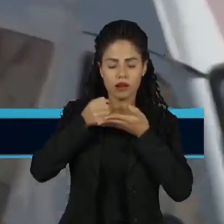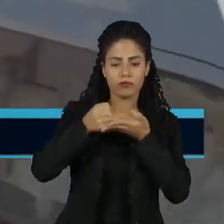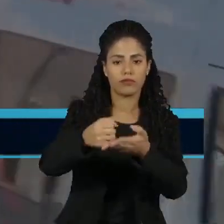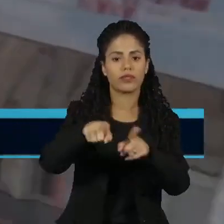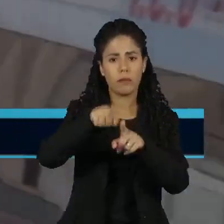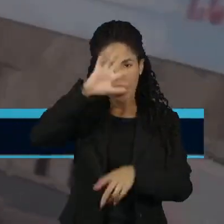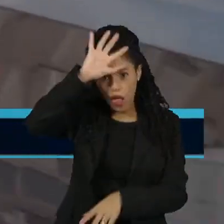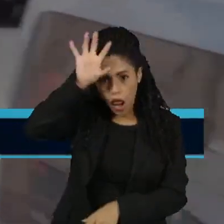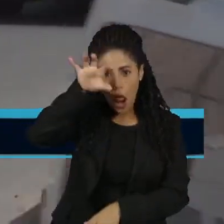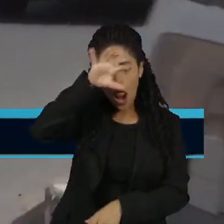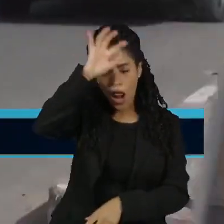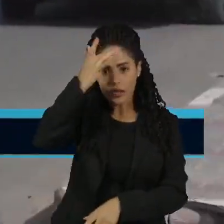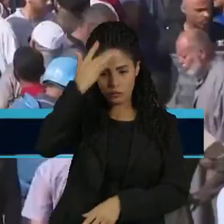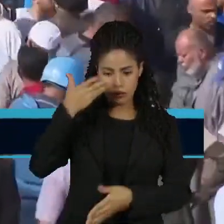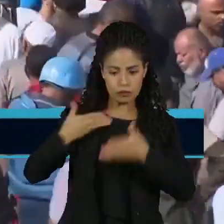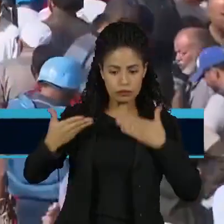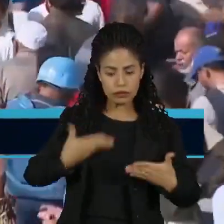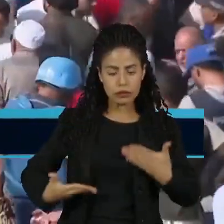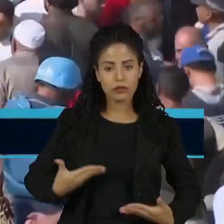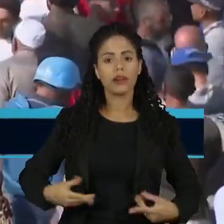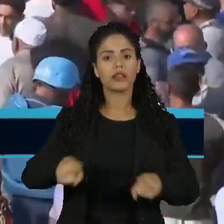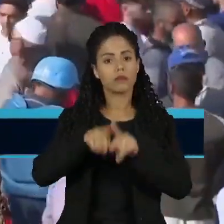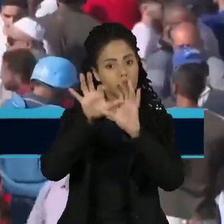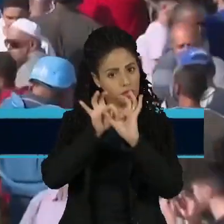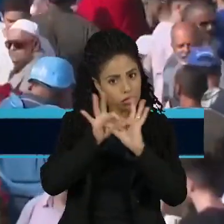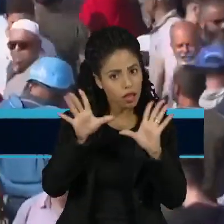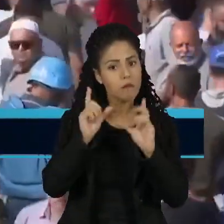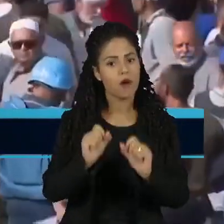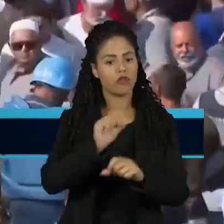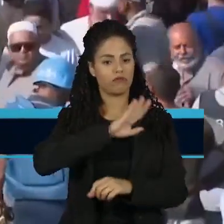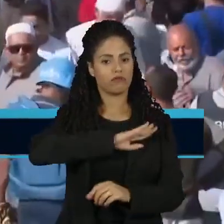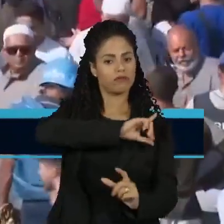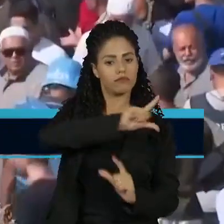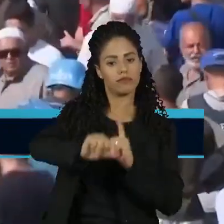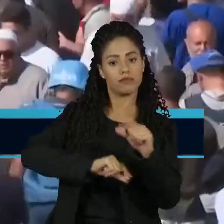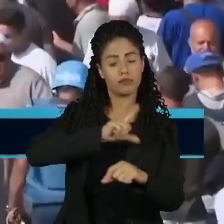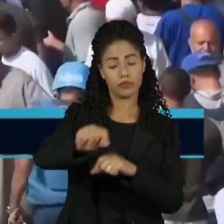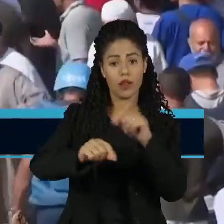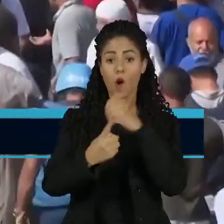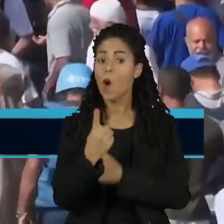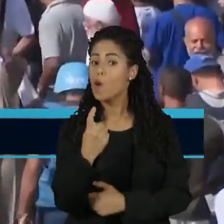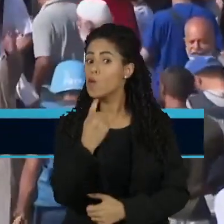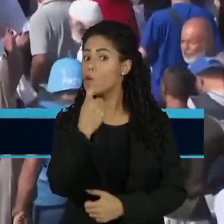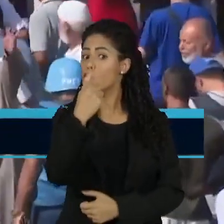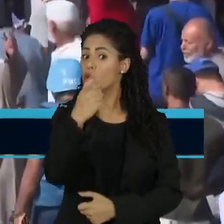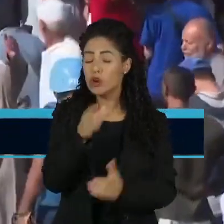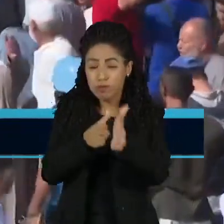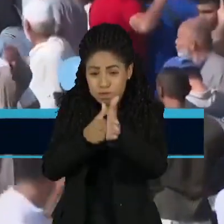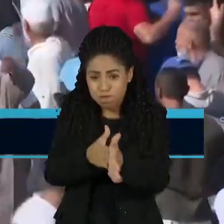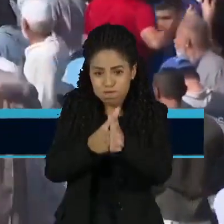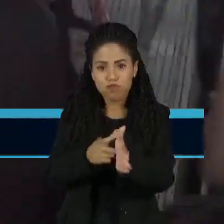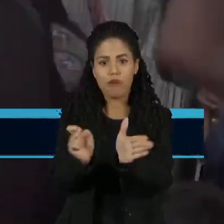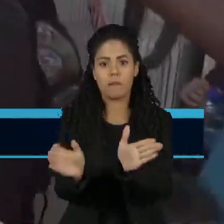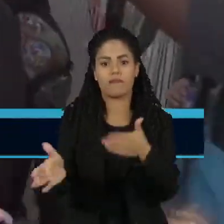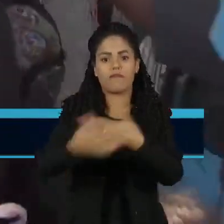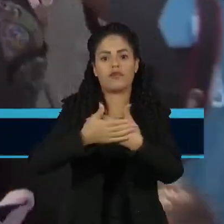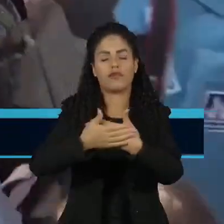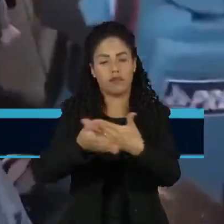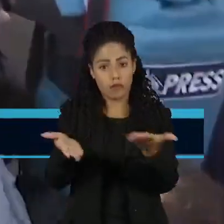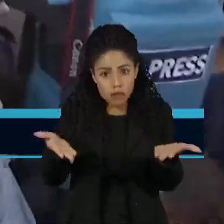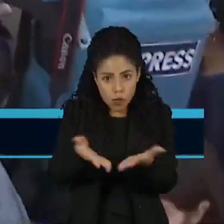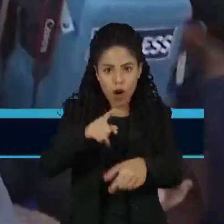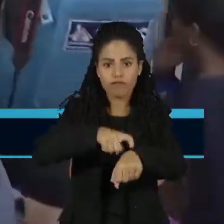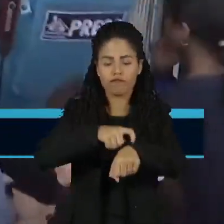feridos e os estrangeiros autorizados a deixar a faixa de Gaza. Esta única saída viável está temporariamente